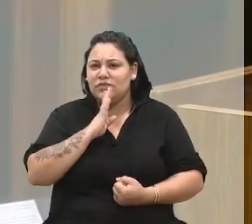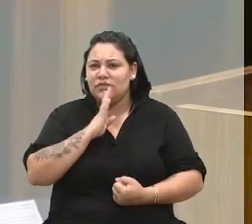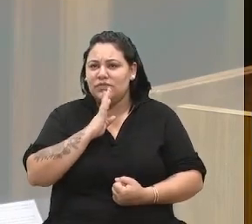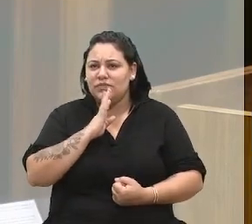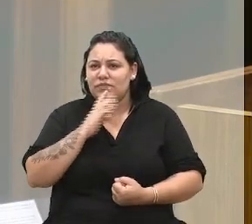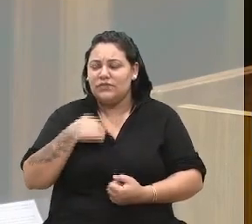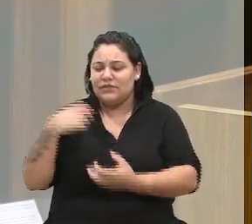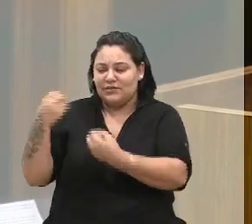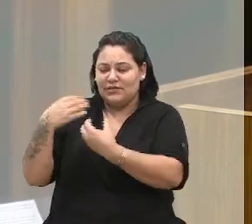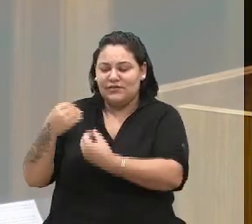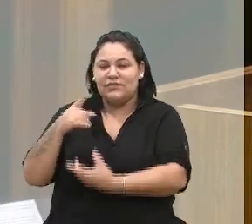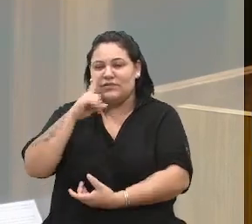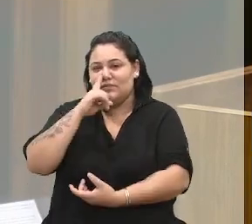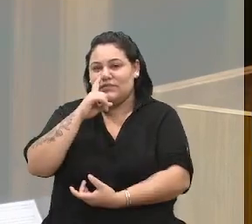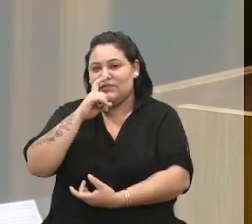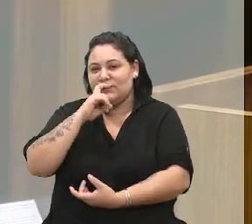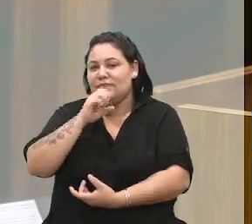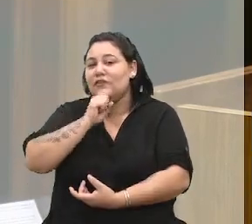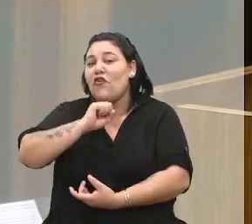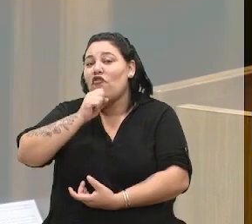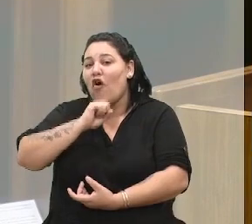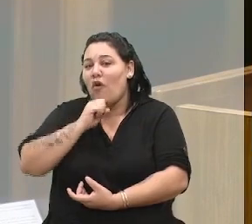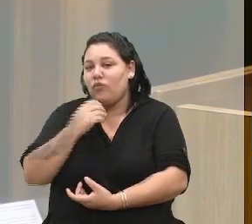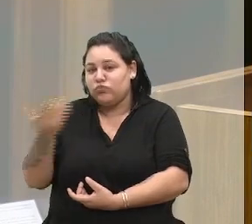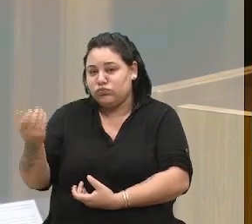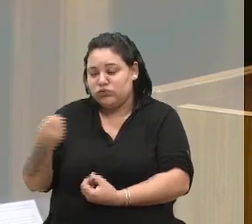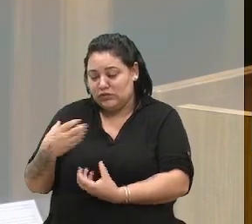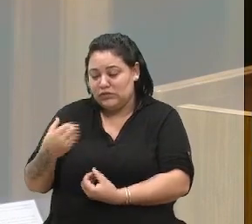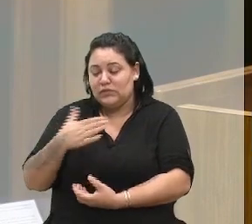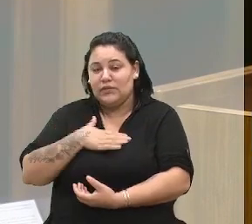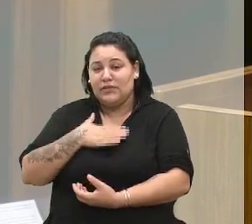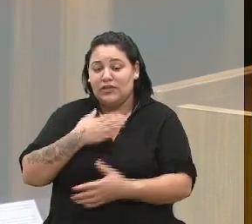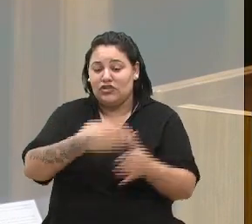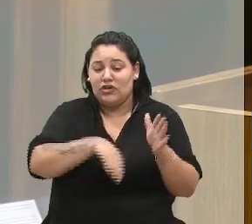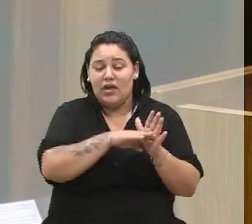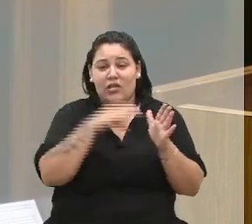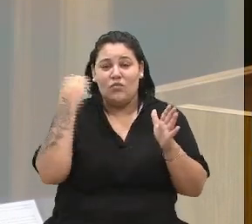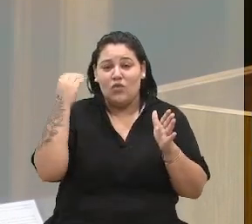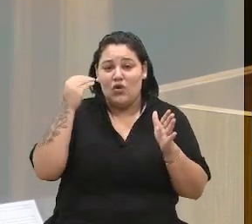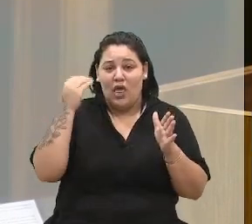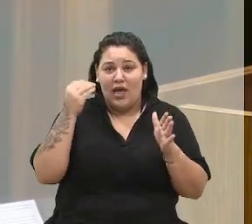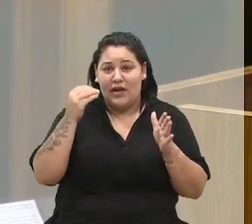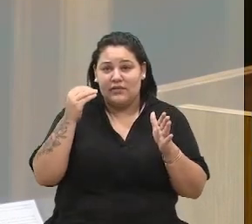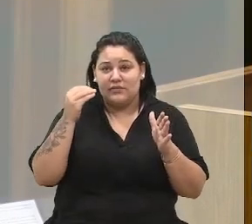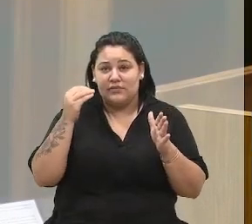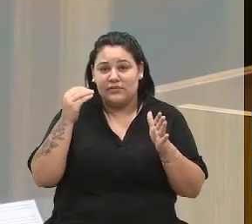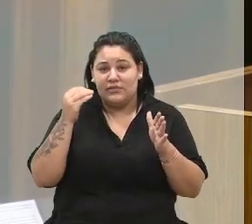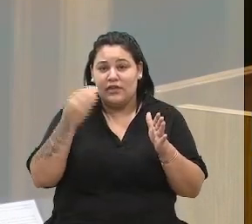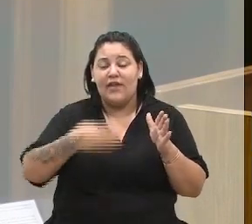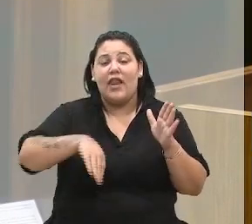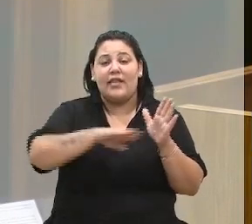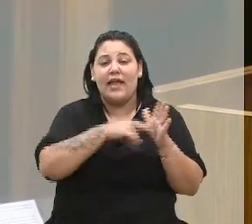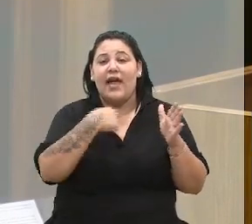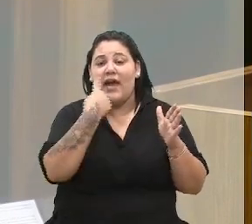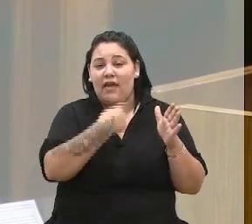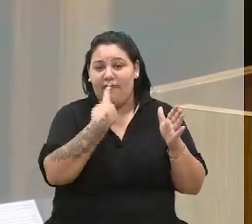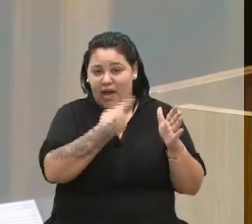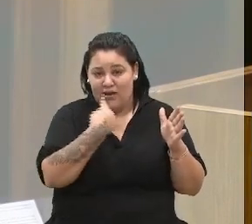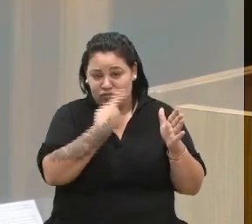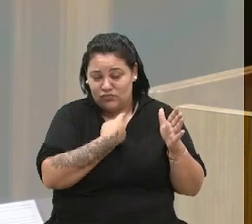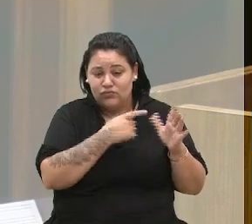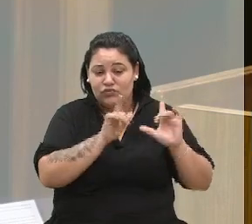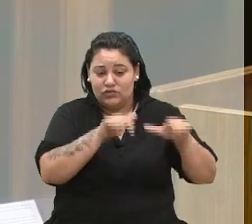meus avós, quando eles chegaram em Porto Alegre, vieram até Caravaggio, a localidade de